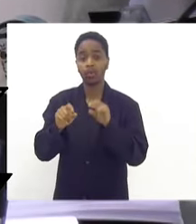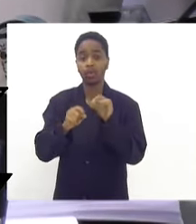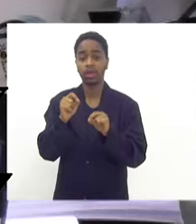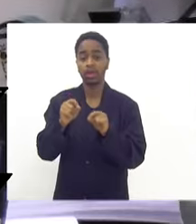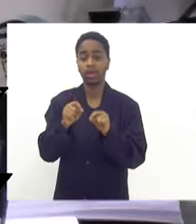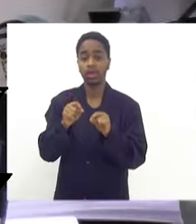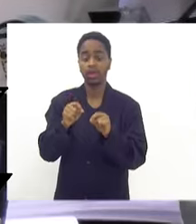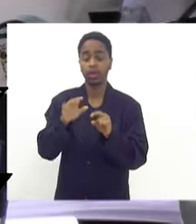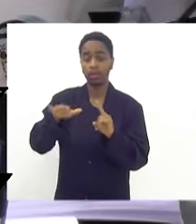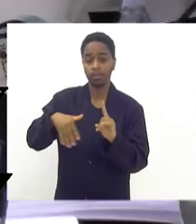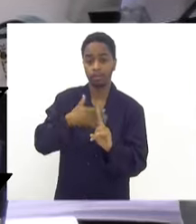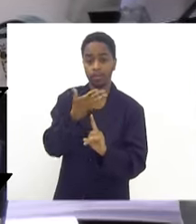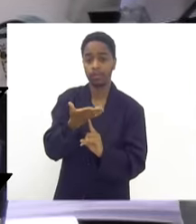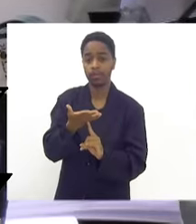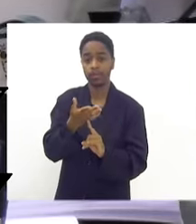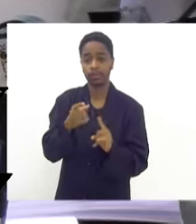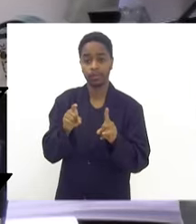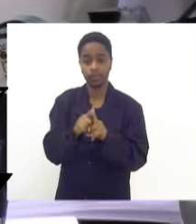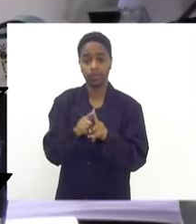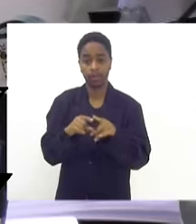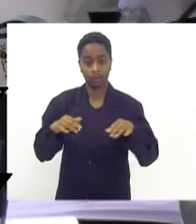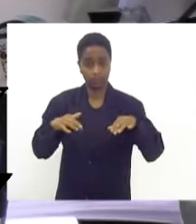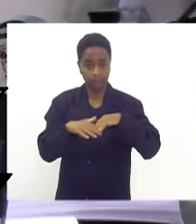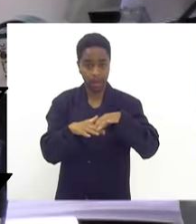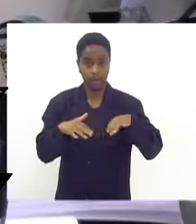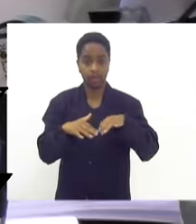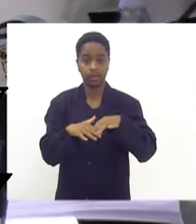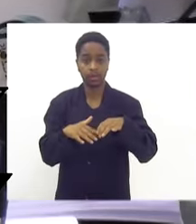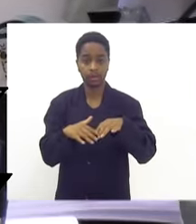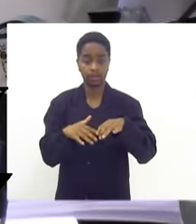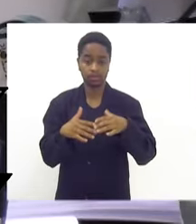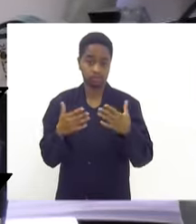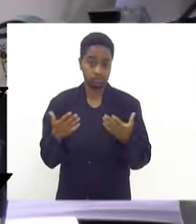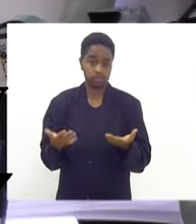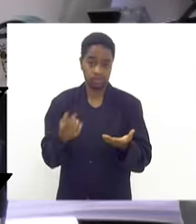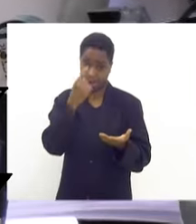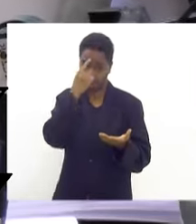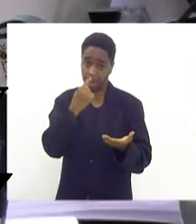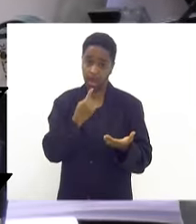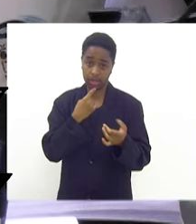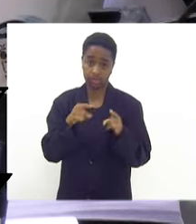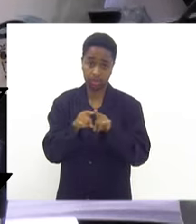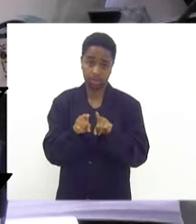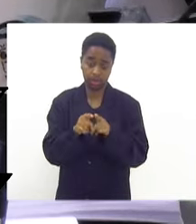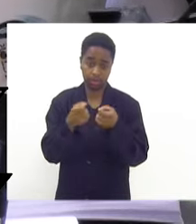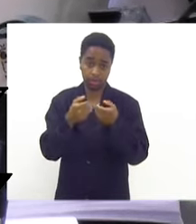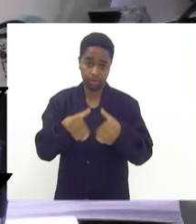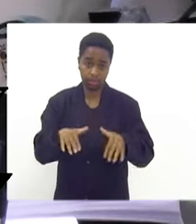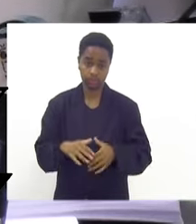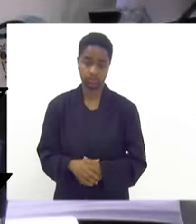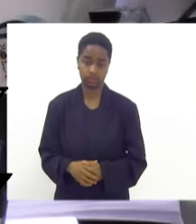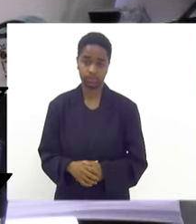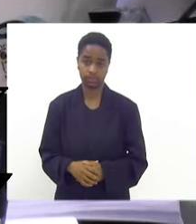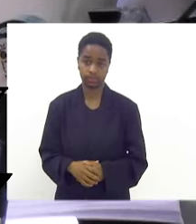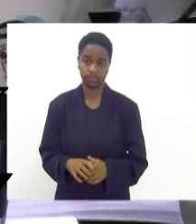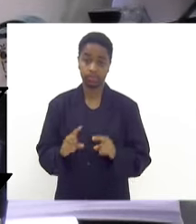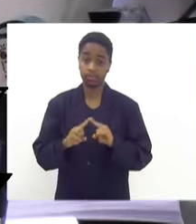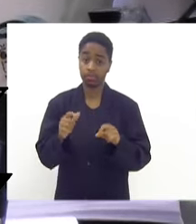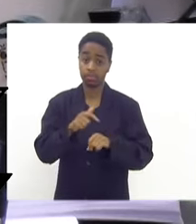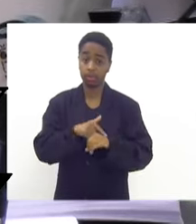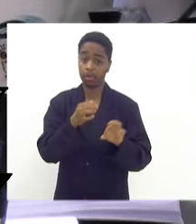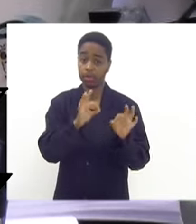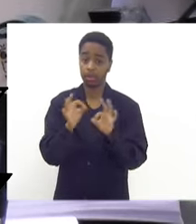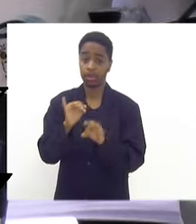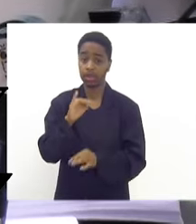ambiente mas também a questão da nossa Bahia do nosso cartão postal do Rio de Janeiro como um todo tanto o rio quanto iteroi em nenhum momento o Ibama se